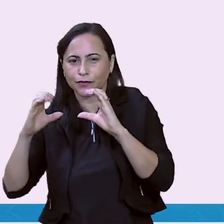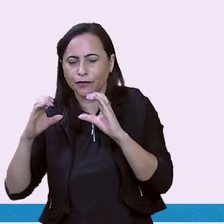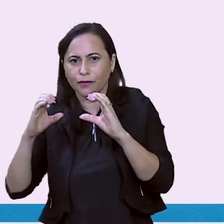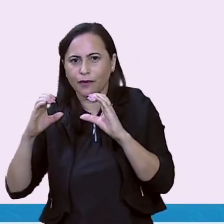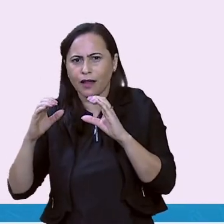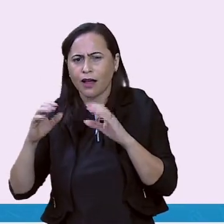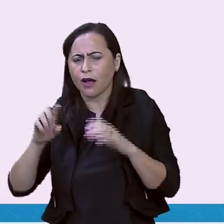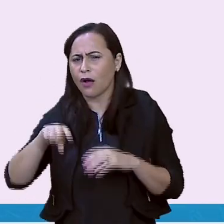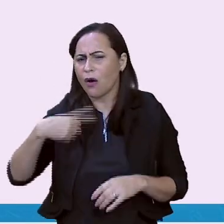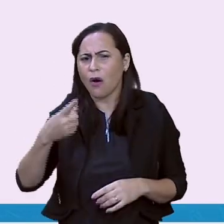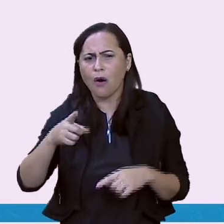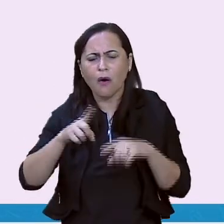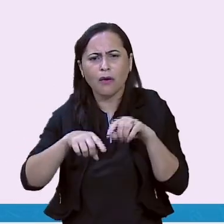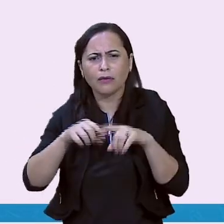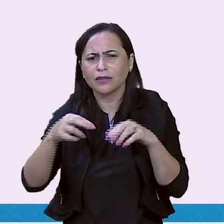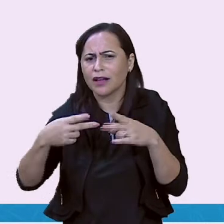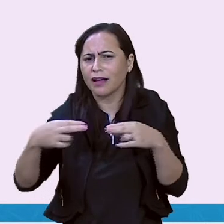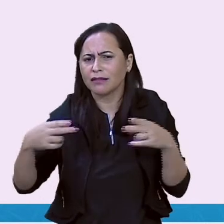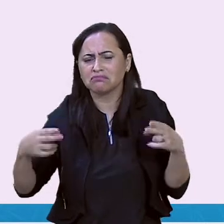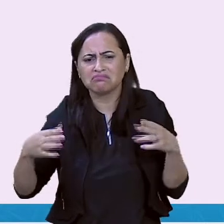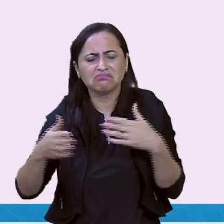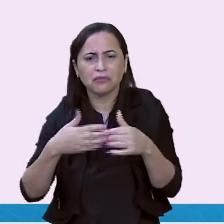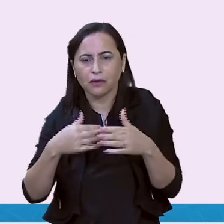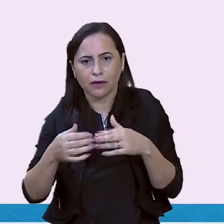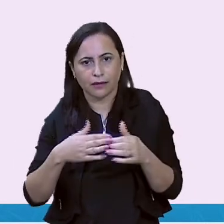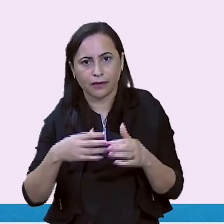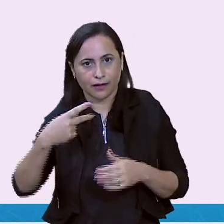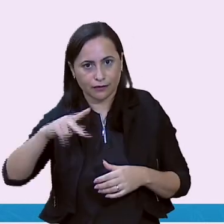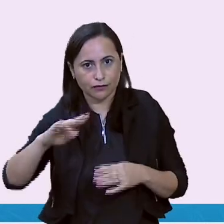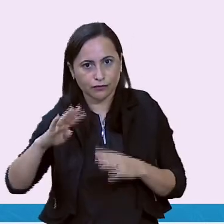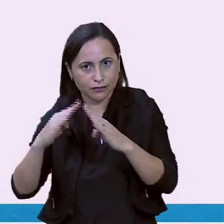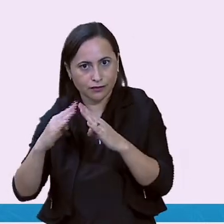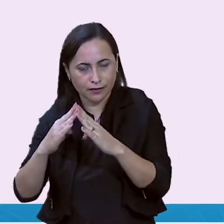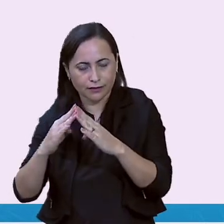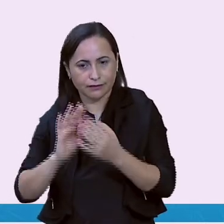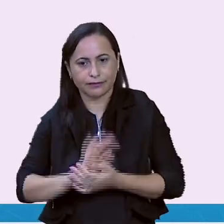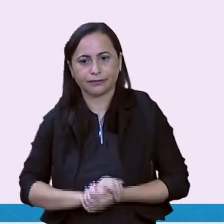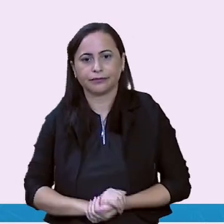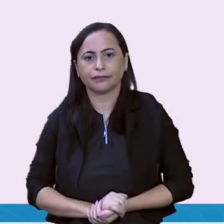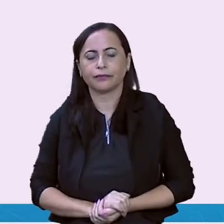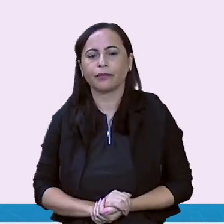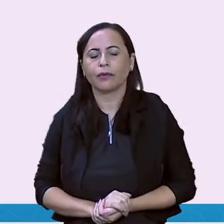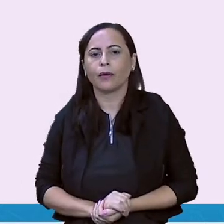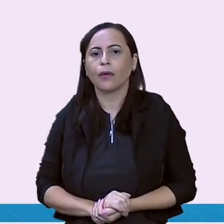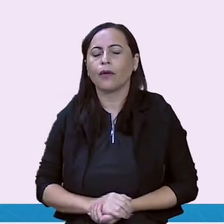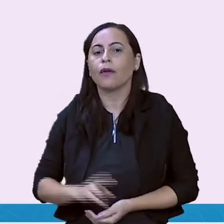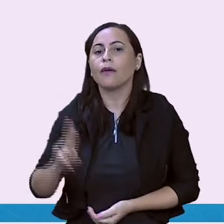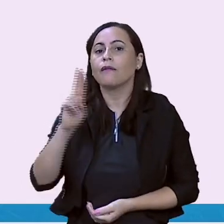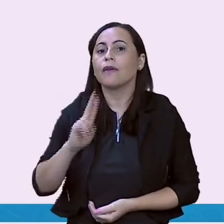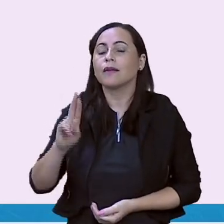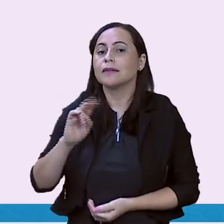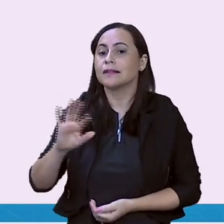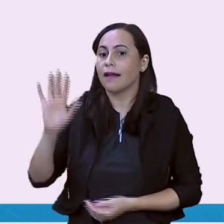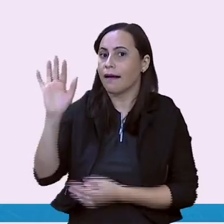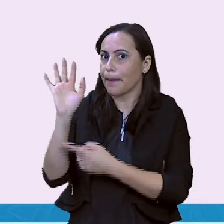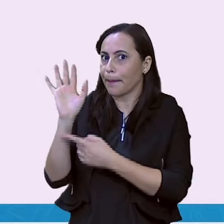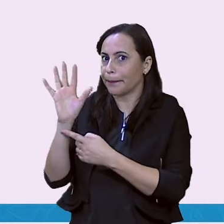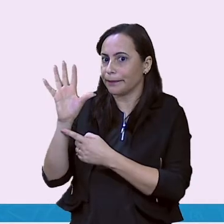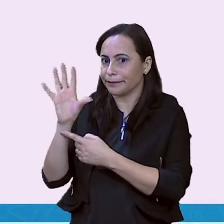do armário, da mesa, mas você vai fazer aí essa medição usando o